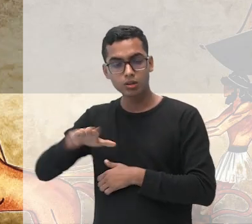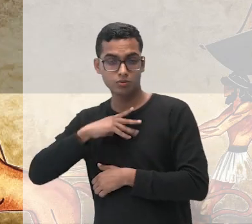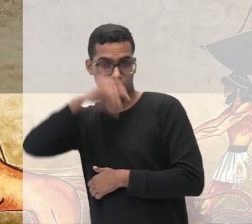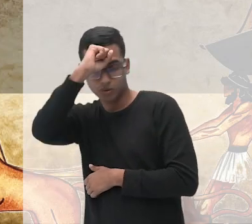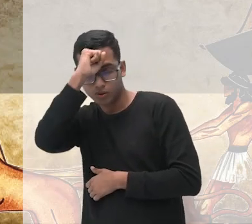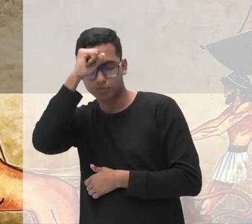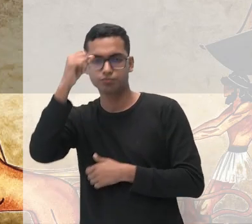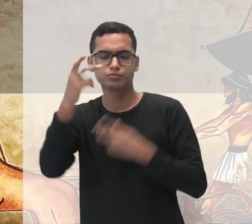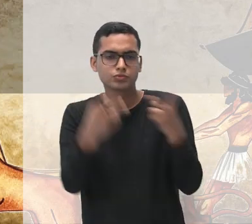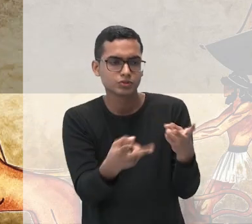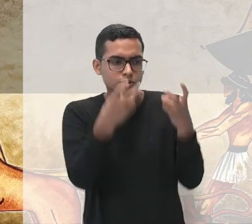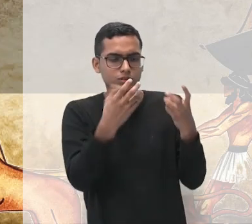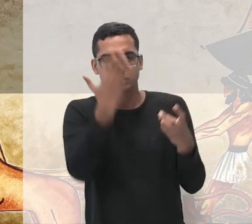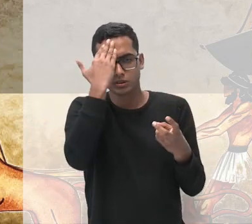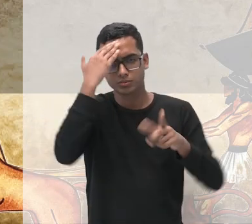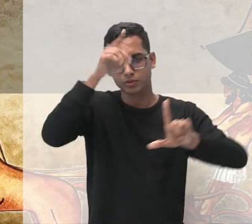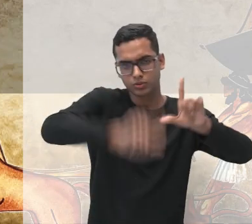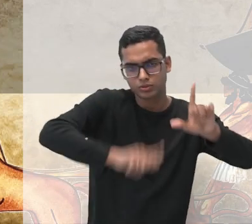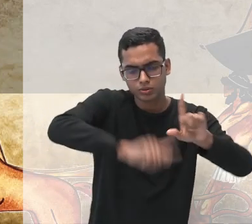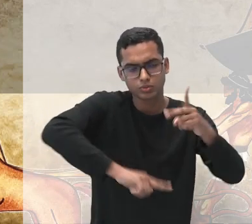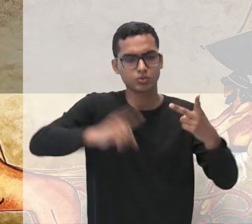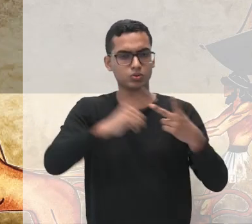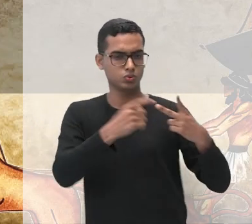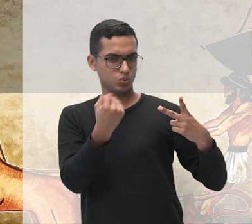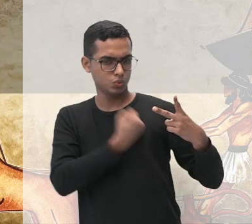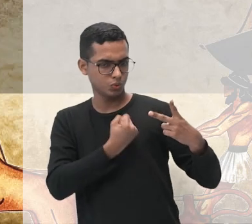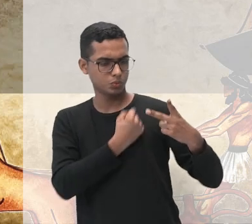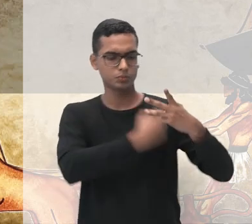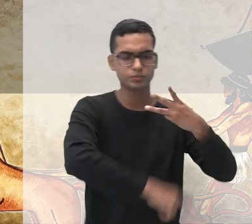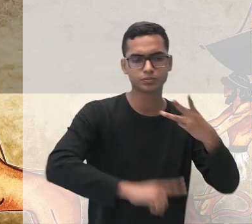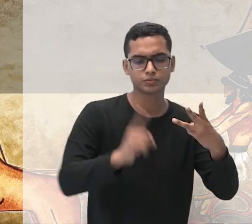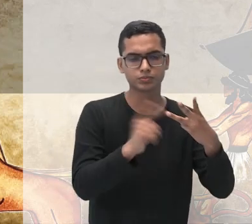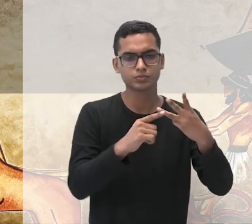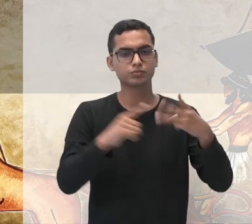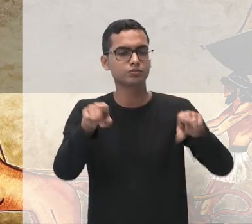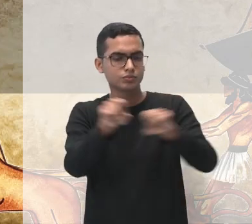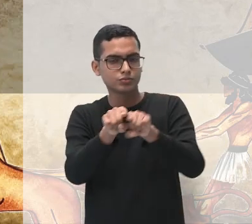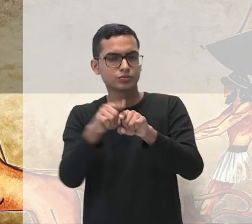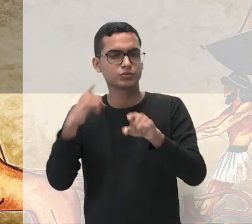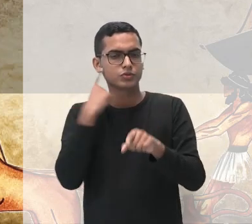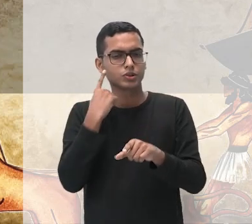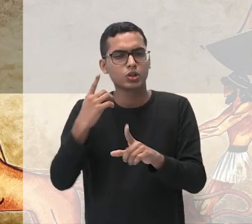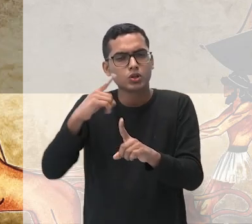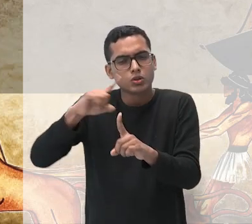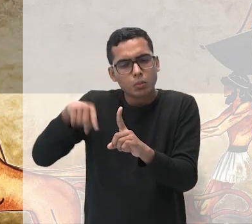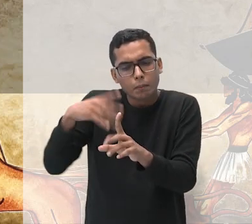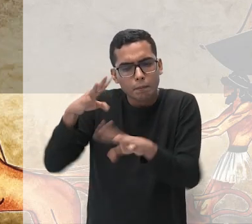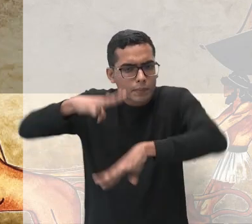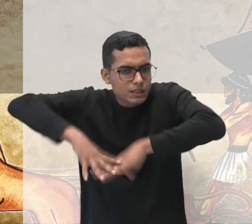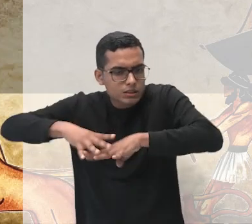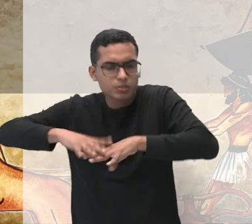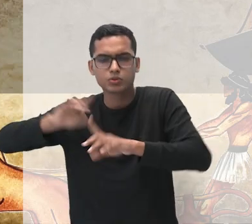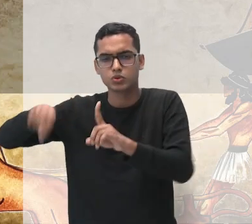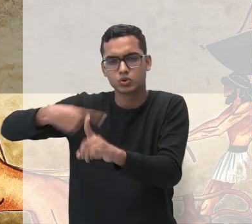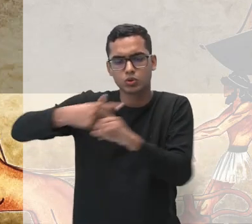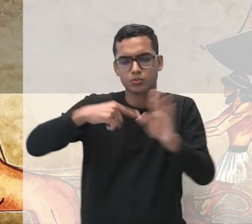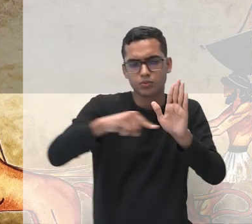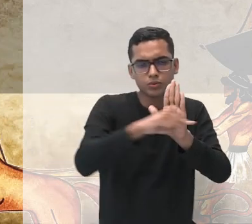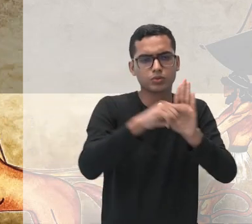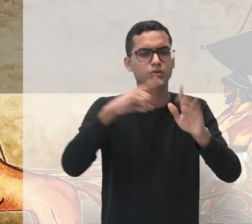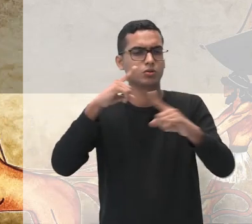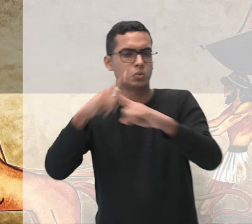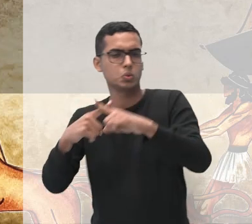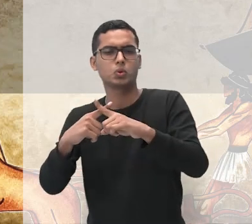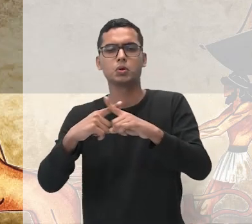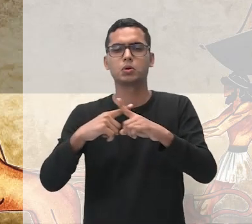aprendem a reconhecer letras, a reconhecer números, a fazer soma, subtração, divisão, multiplicação. Então